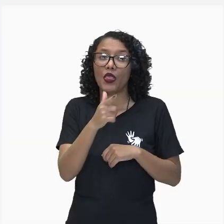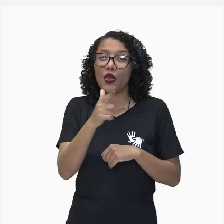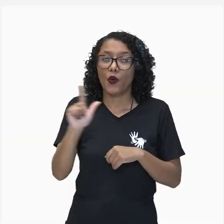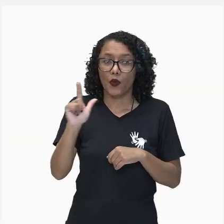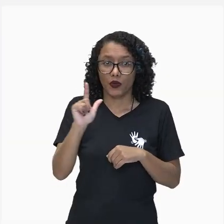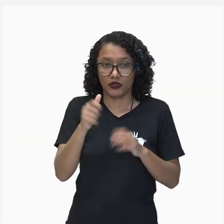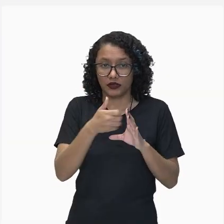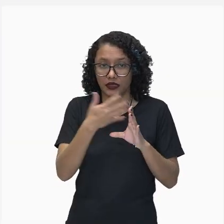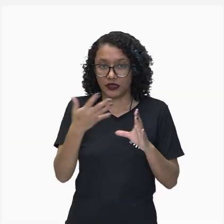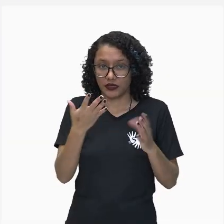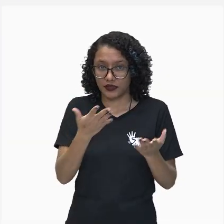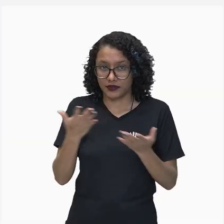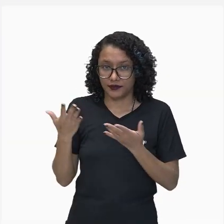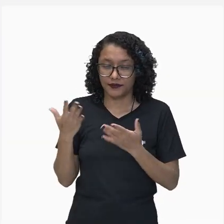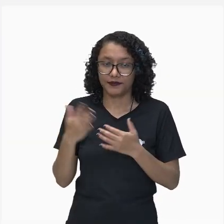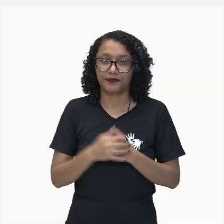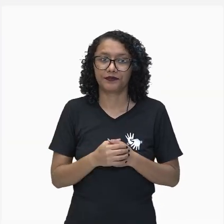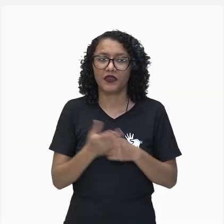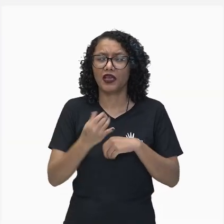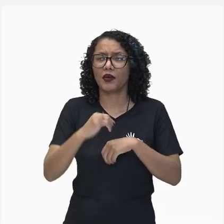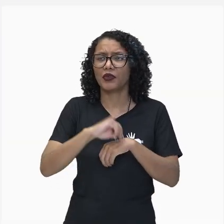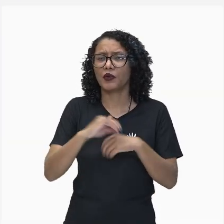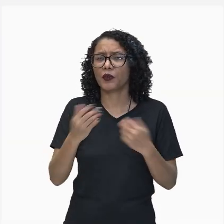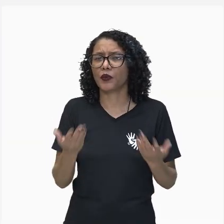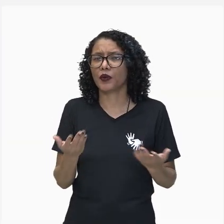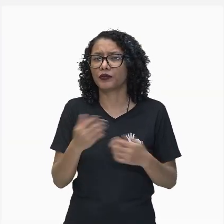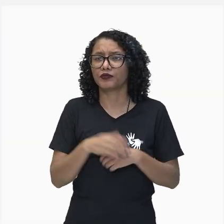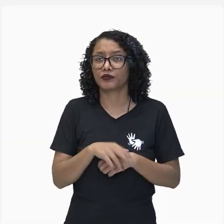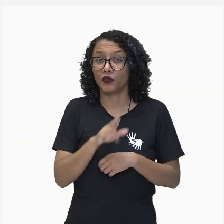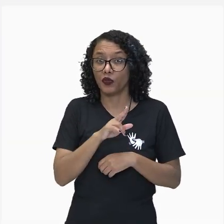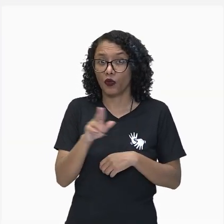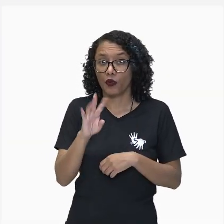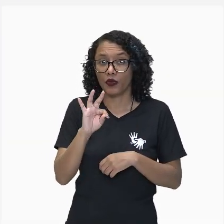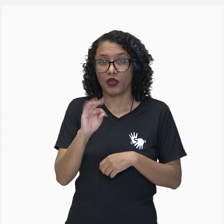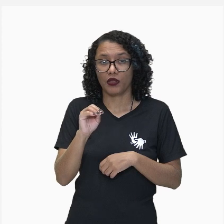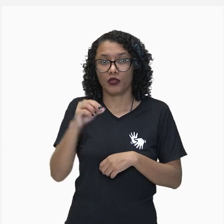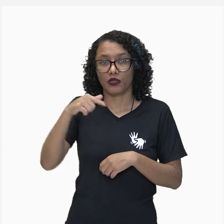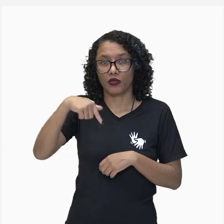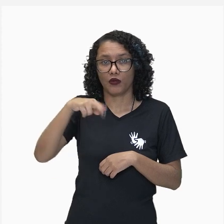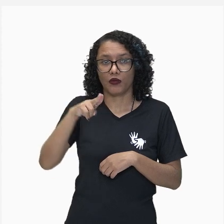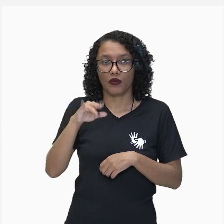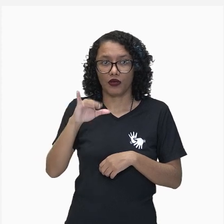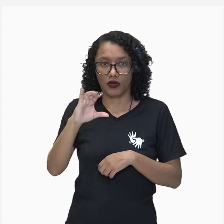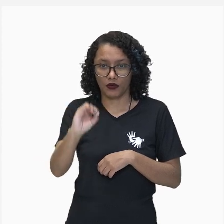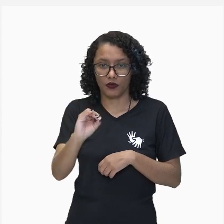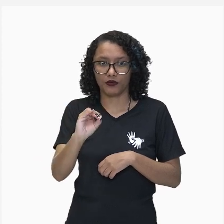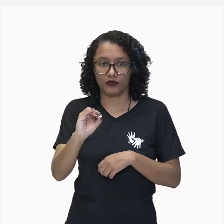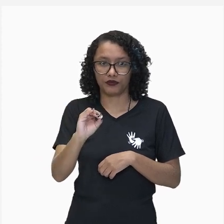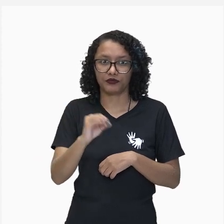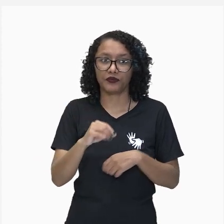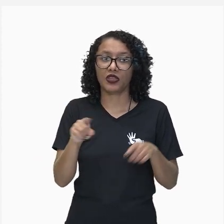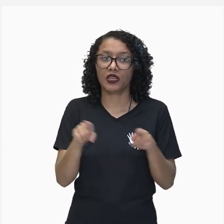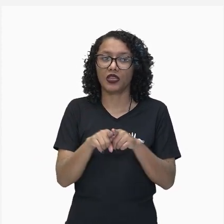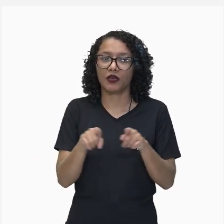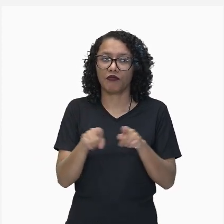só, a capital do Japão vai ser Tóquio, ok? O Índice